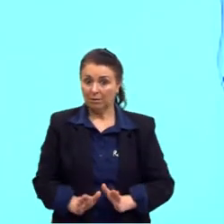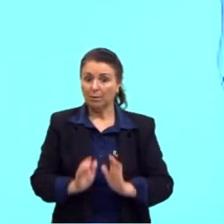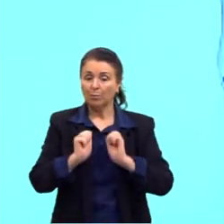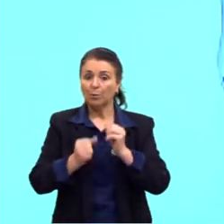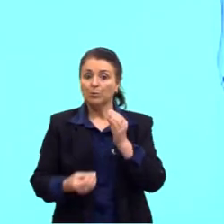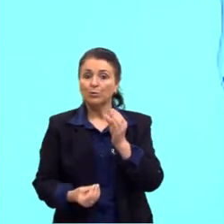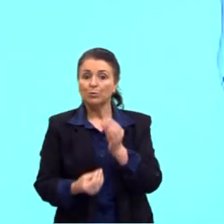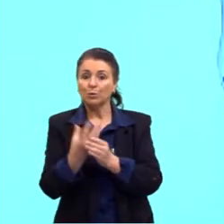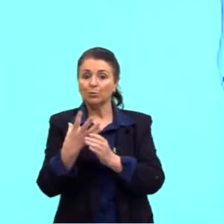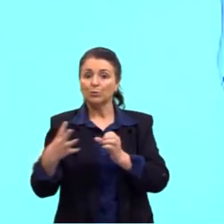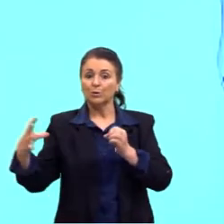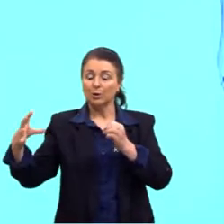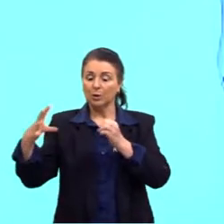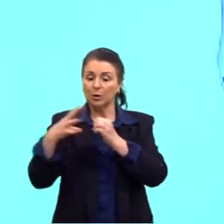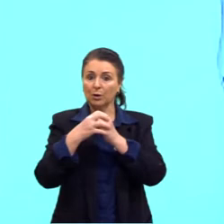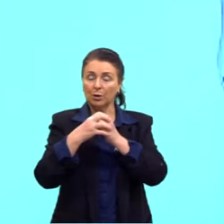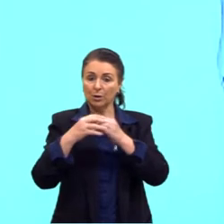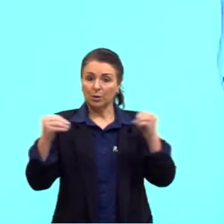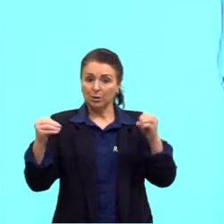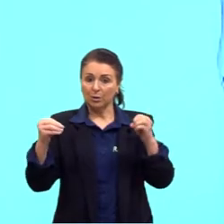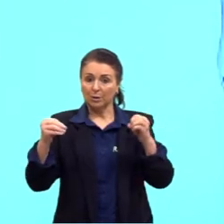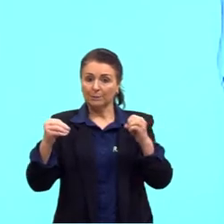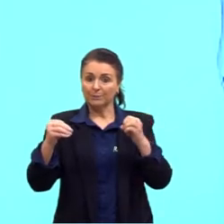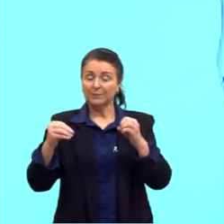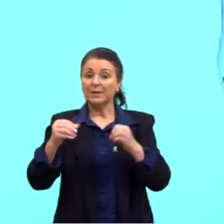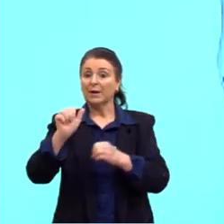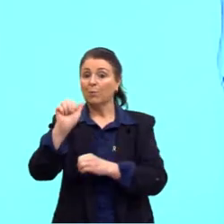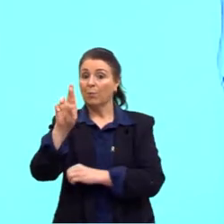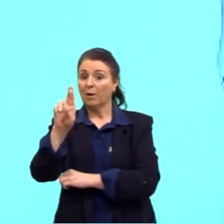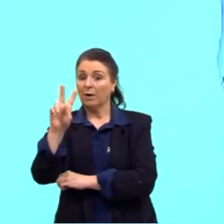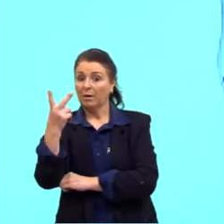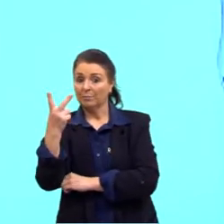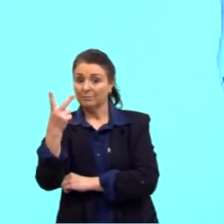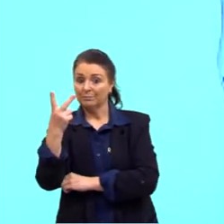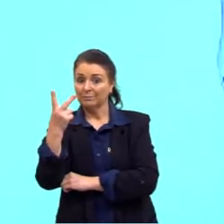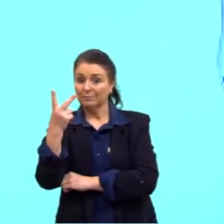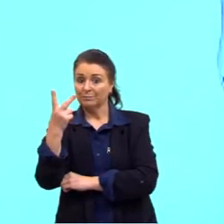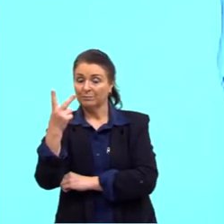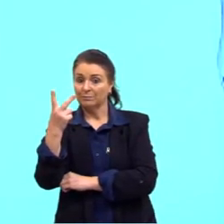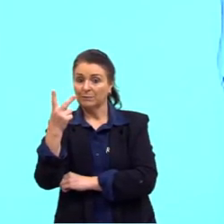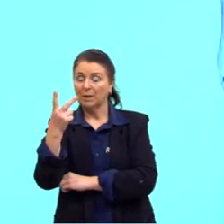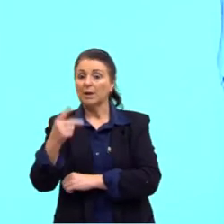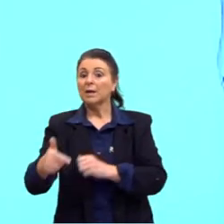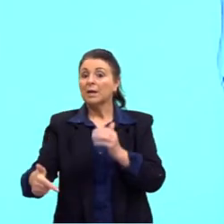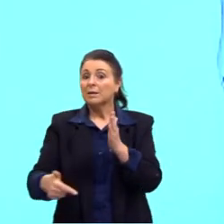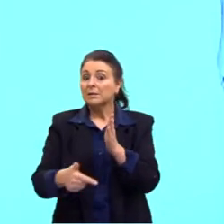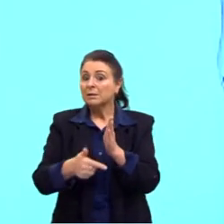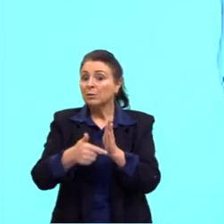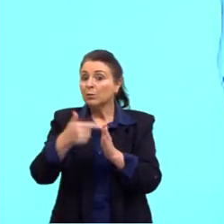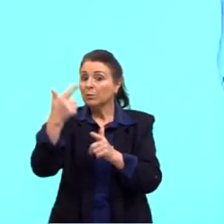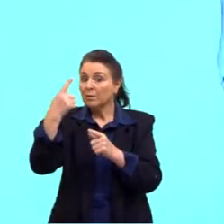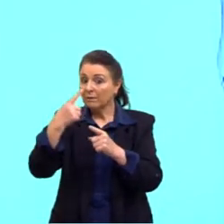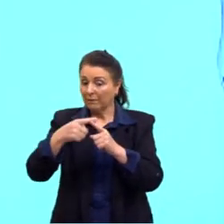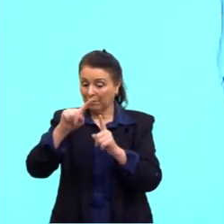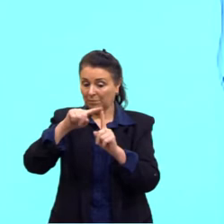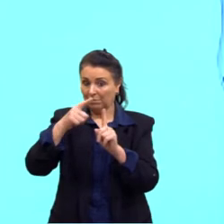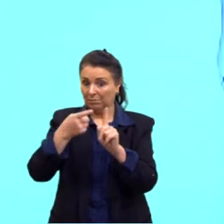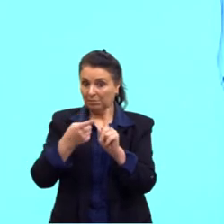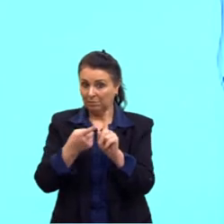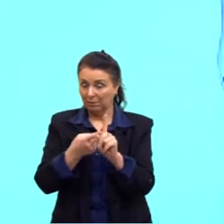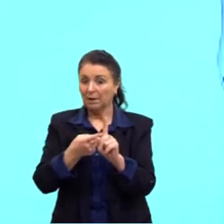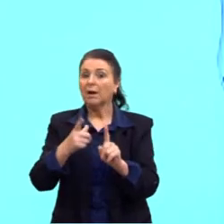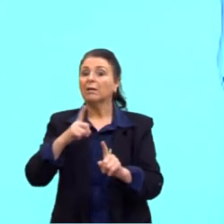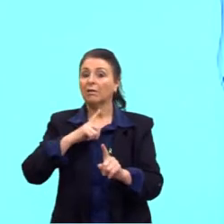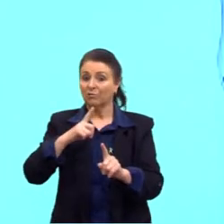os anticorpos anti-rh E aí numa segunda gestação ela já vai